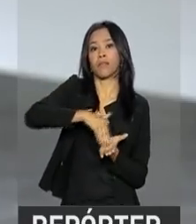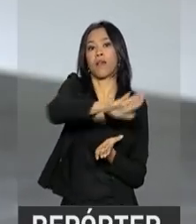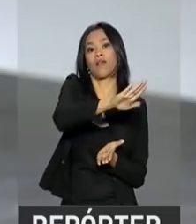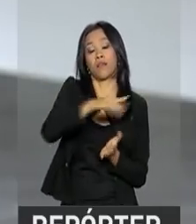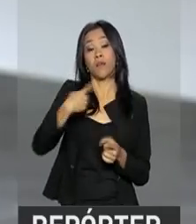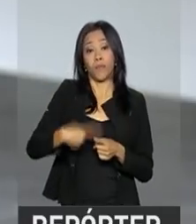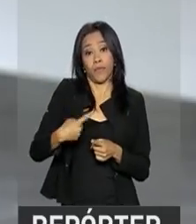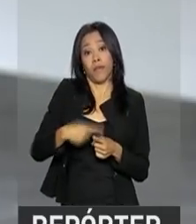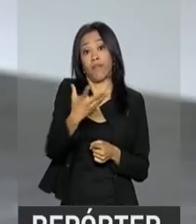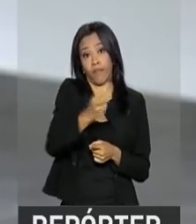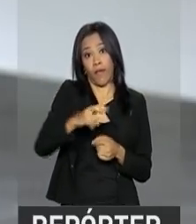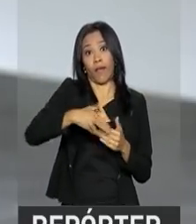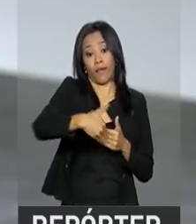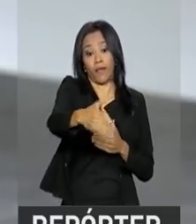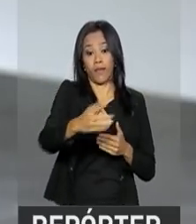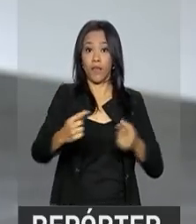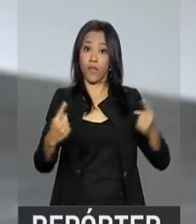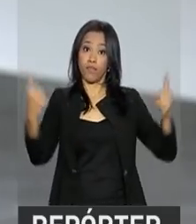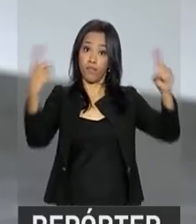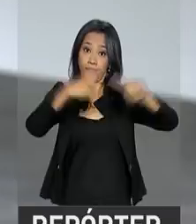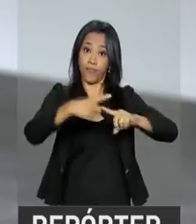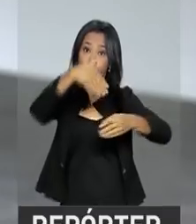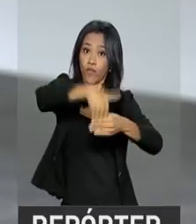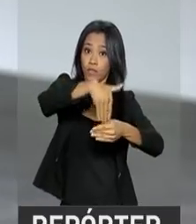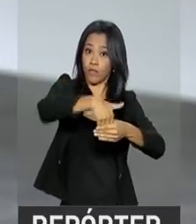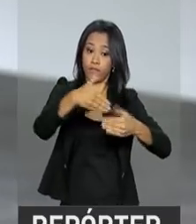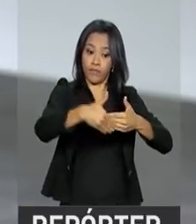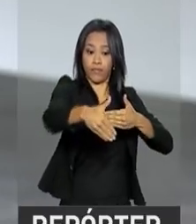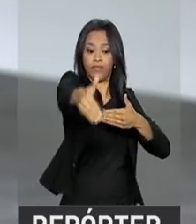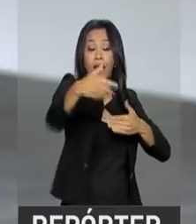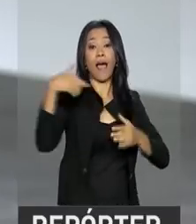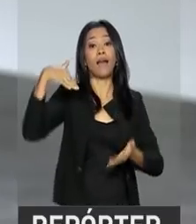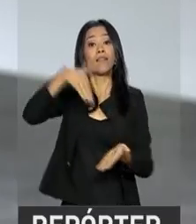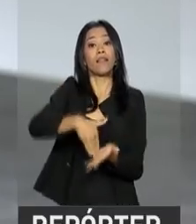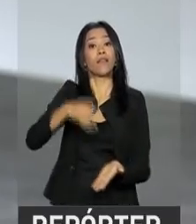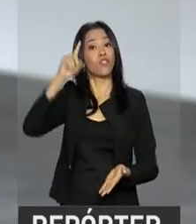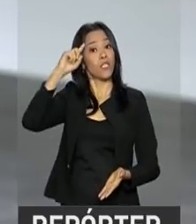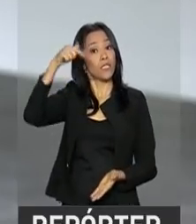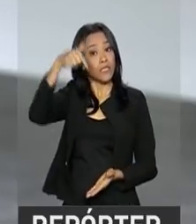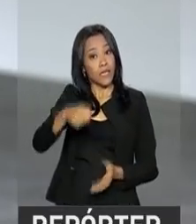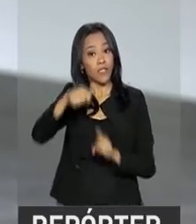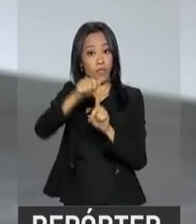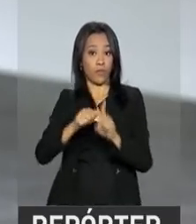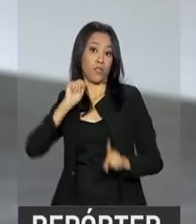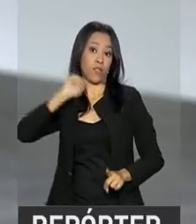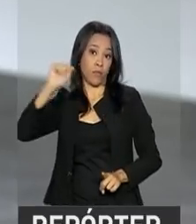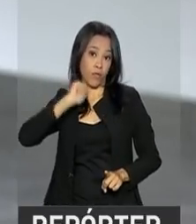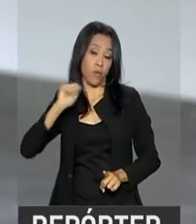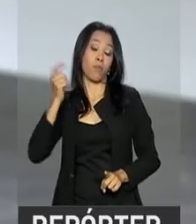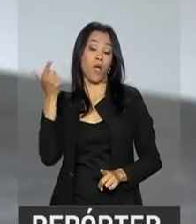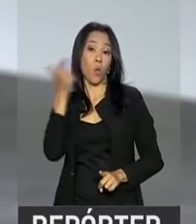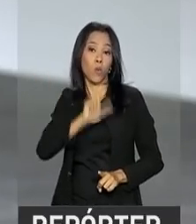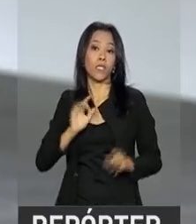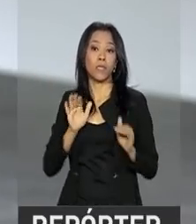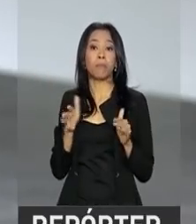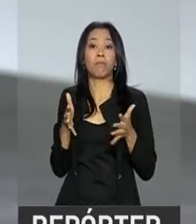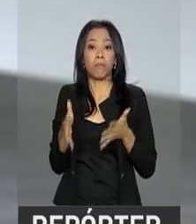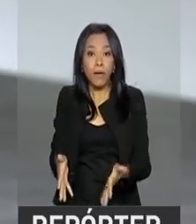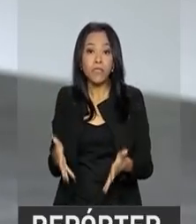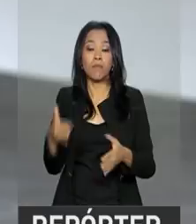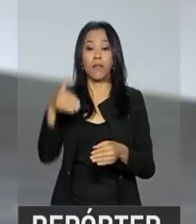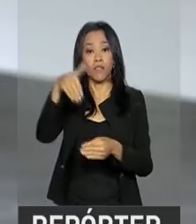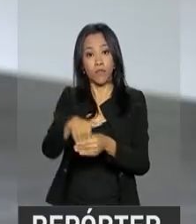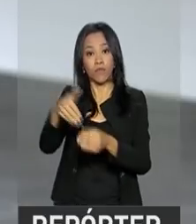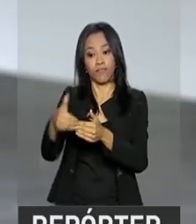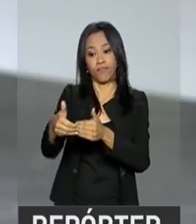concorrer nas eleições deste ano, em outubro. Eles têm até 7 de abril para sair e poder concorrer, poder participar dessas eleições.